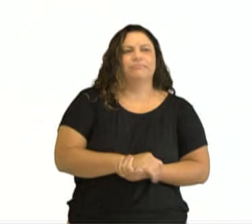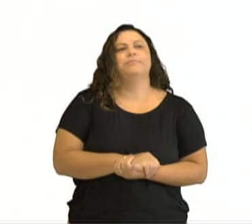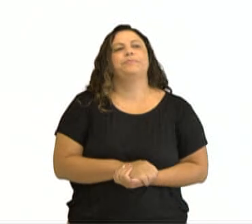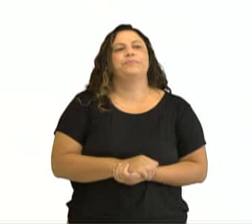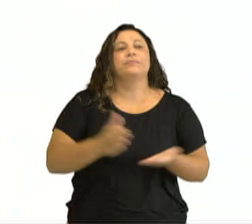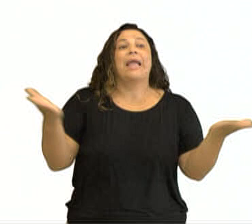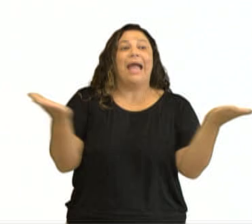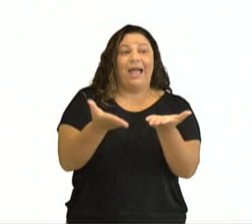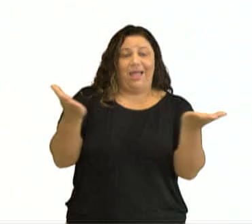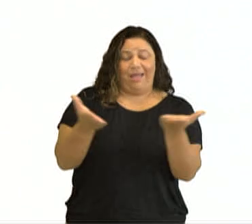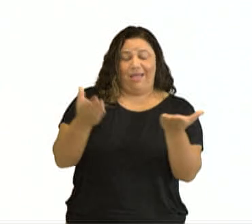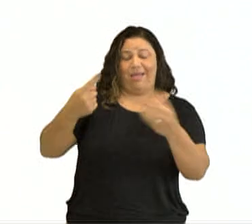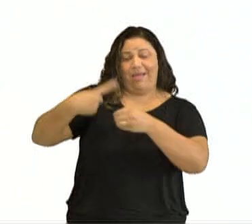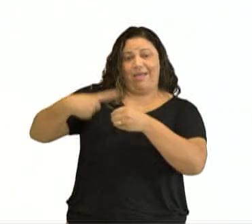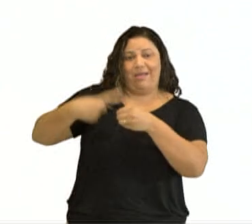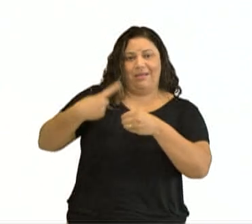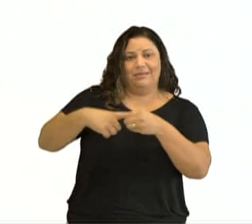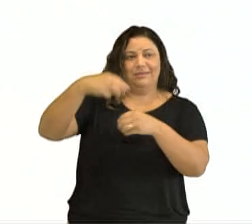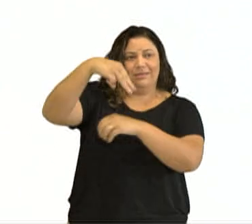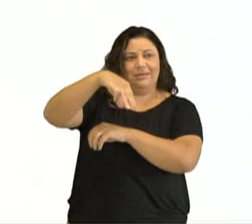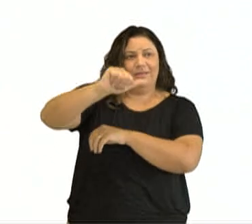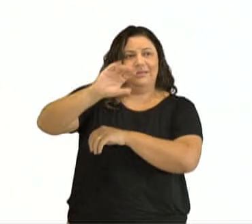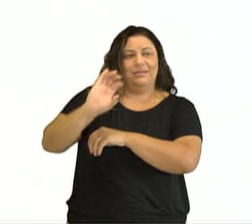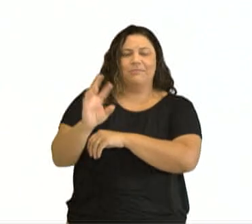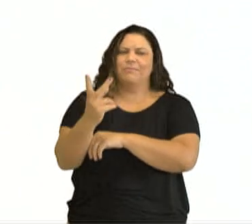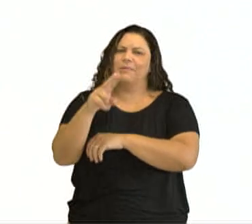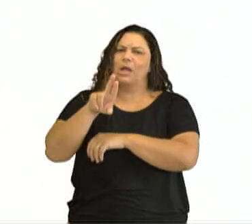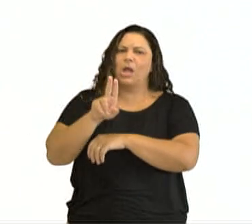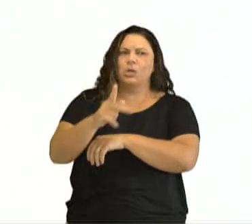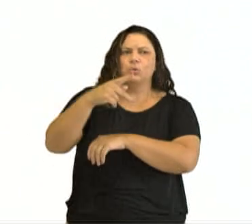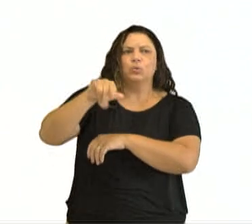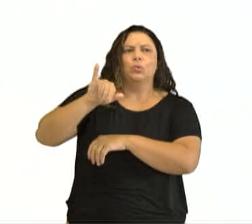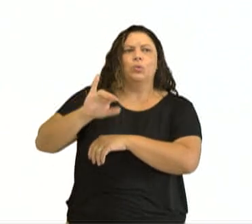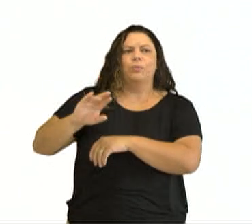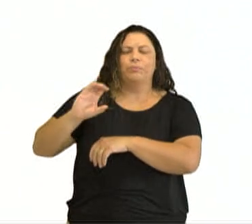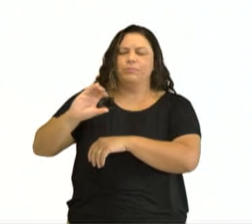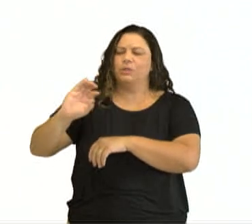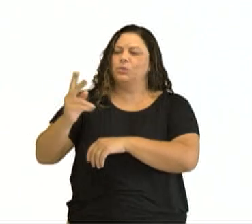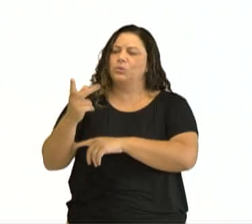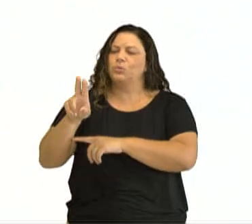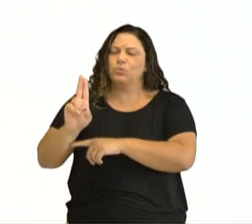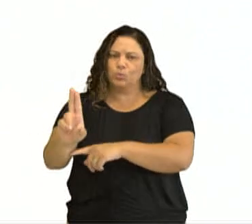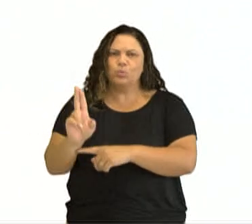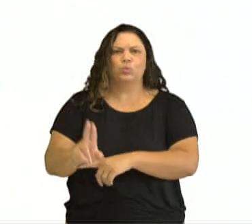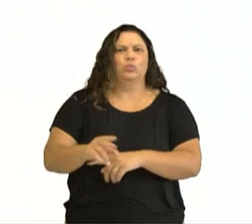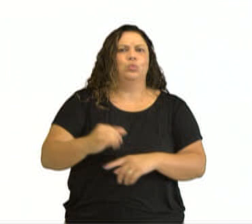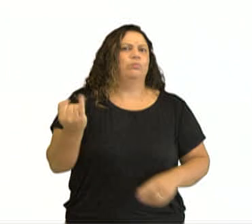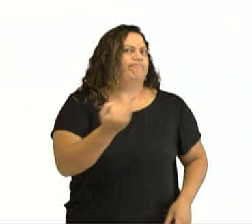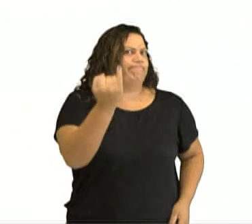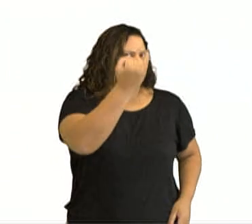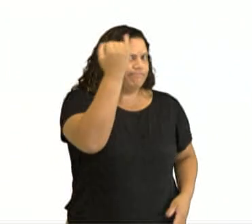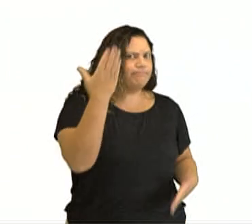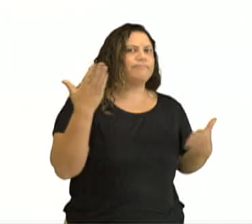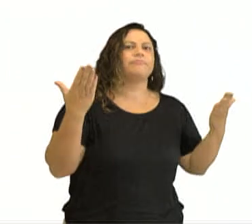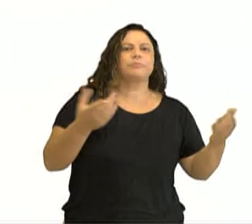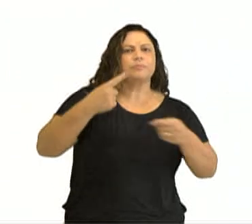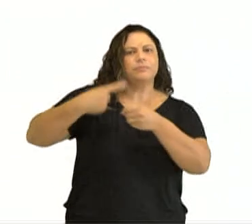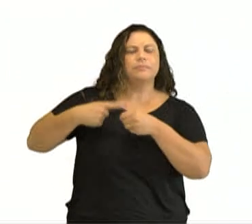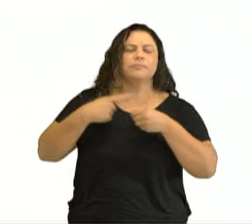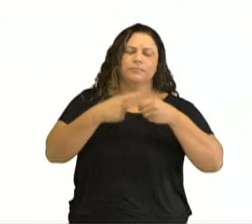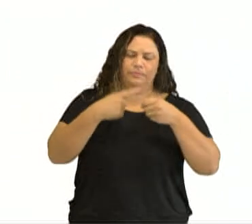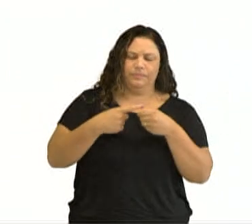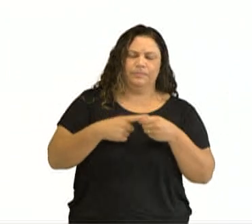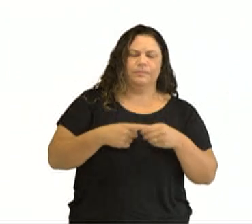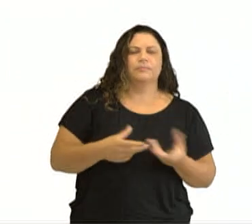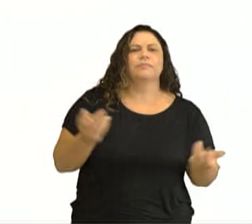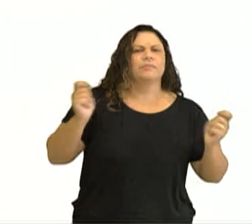Machu Picchu, né? Essa importante cidade, um patrimônio que a gente tem aqui, que a gente tem no Peru. Essa cidade, acredito